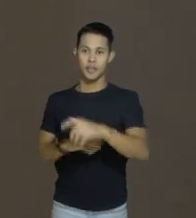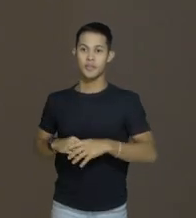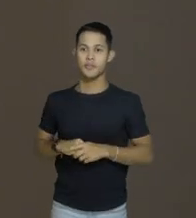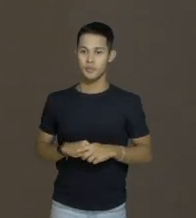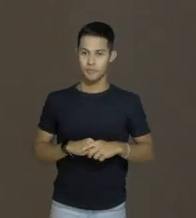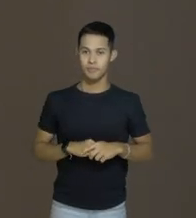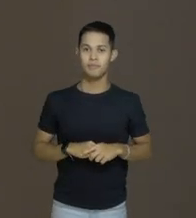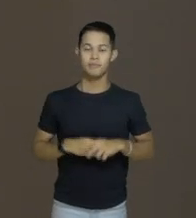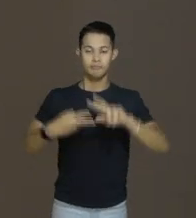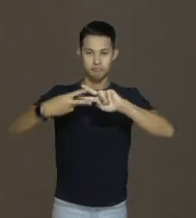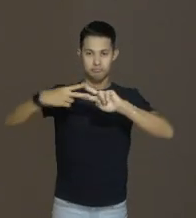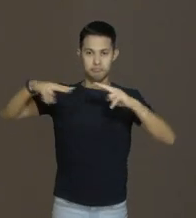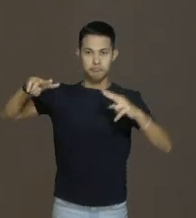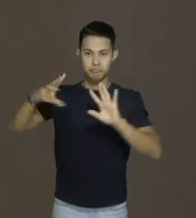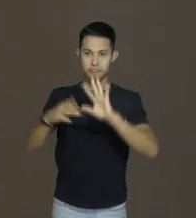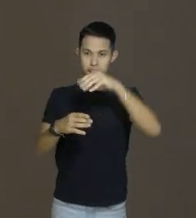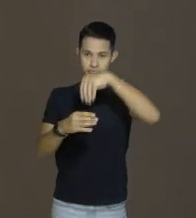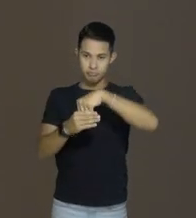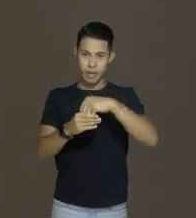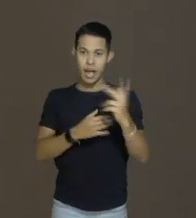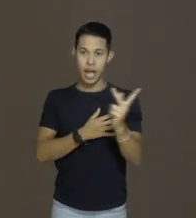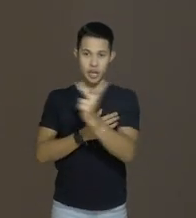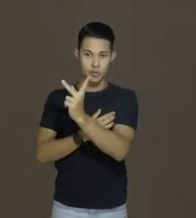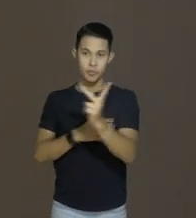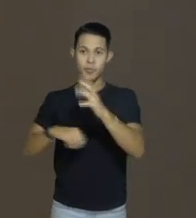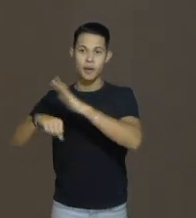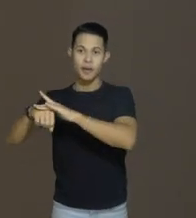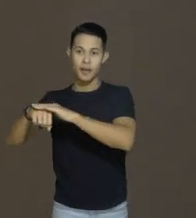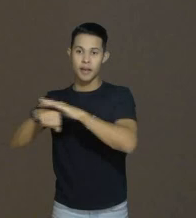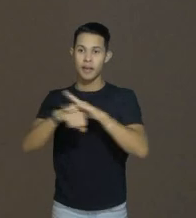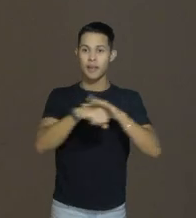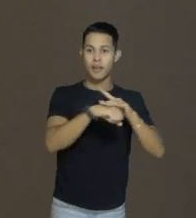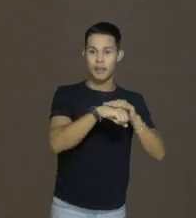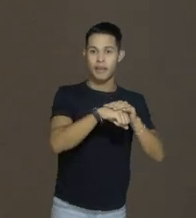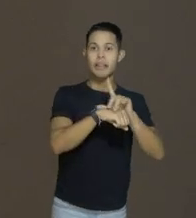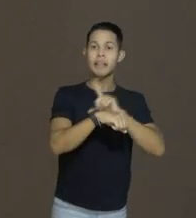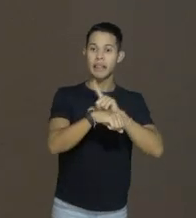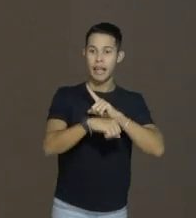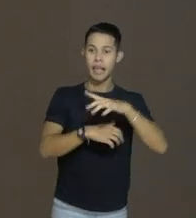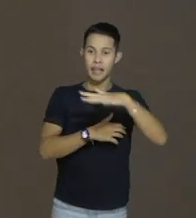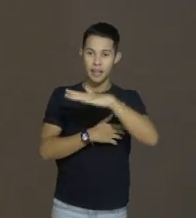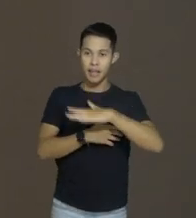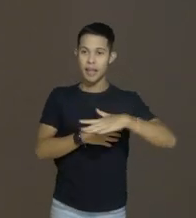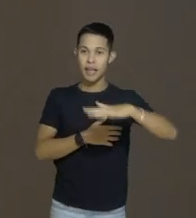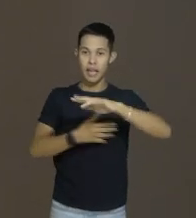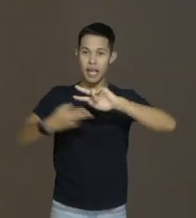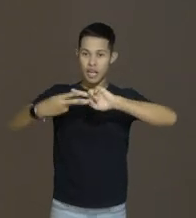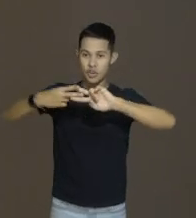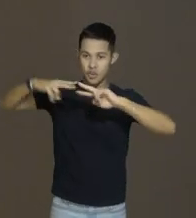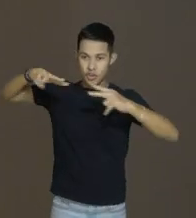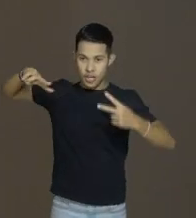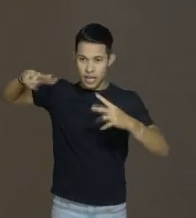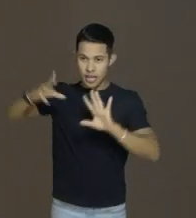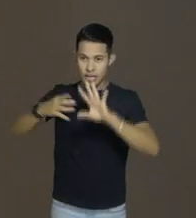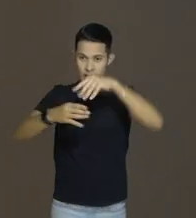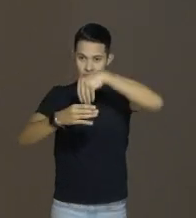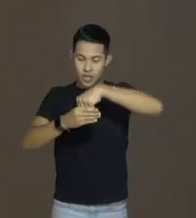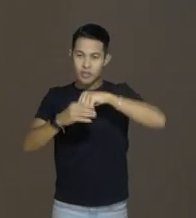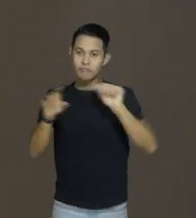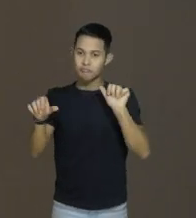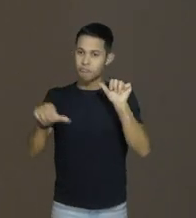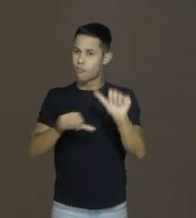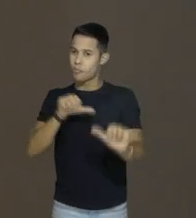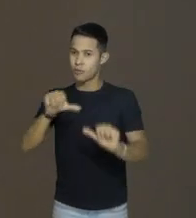Todas as duas patologias são de genética. A dislexia também tem estudo que tem muita alteração genética, né? O TDAH